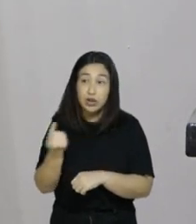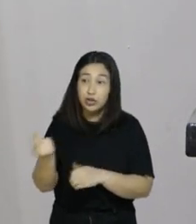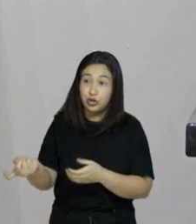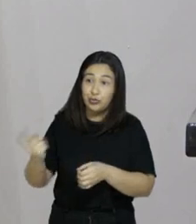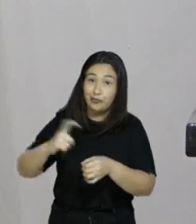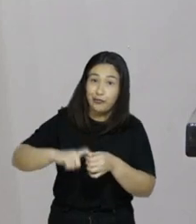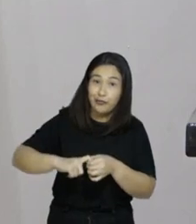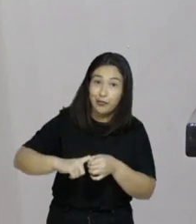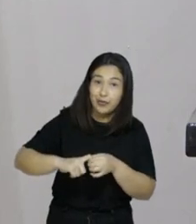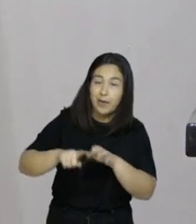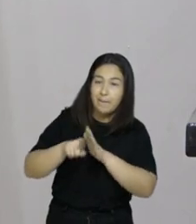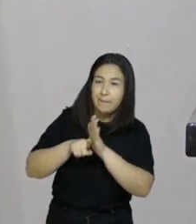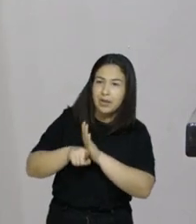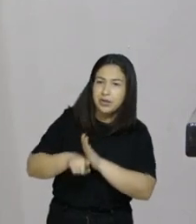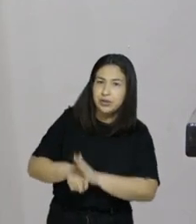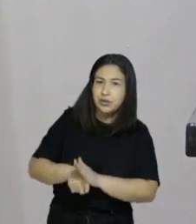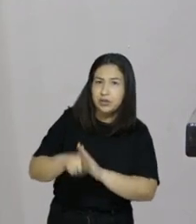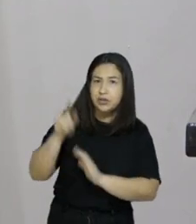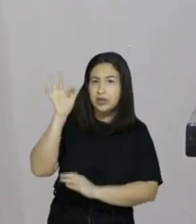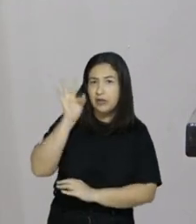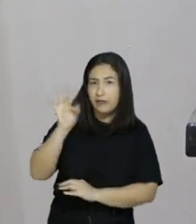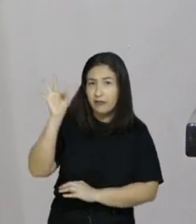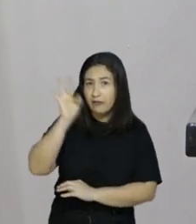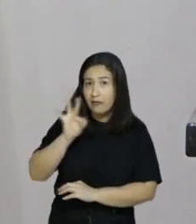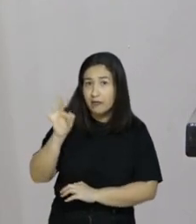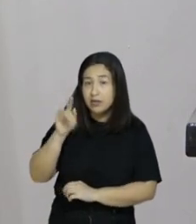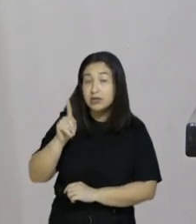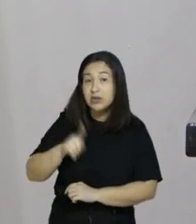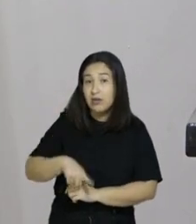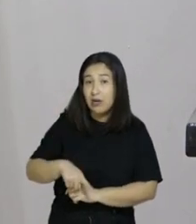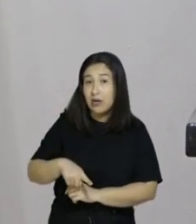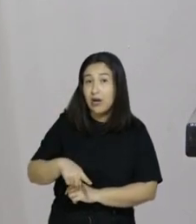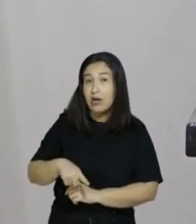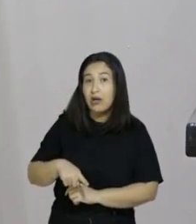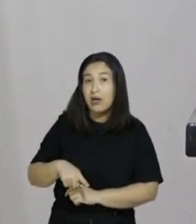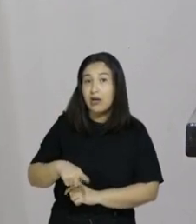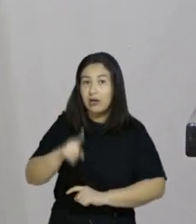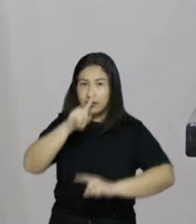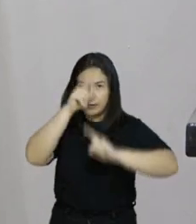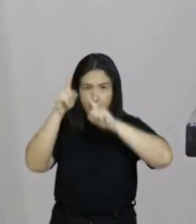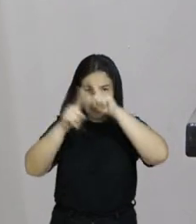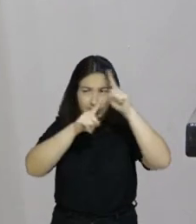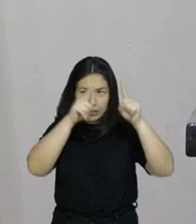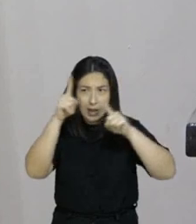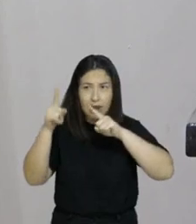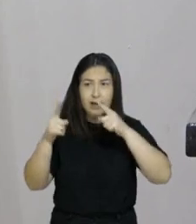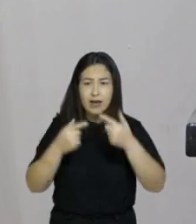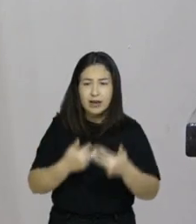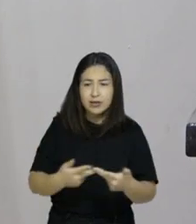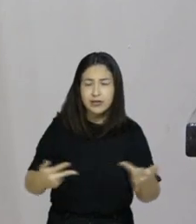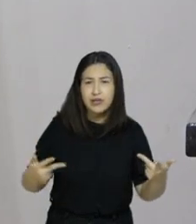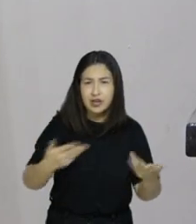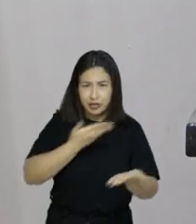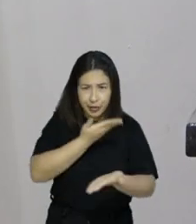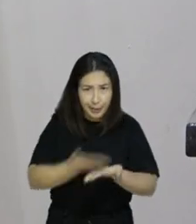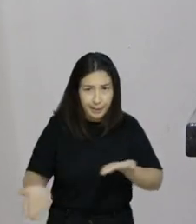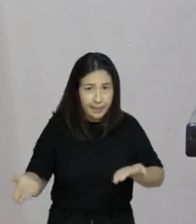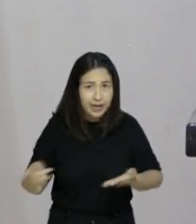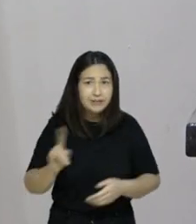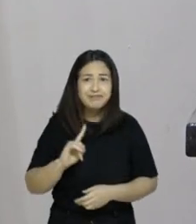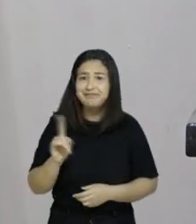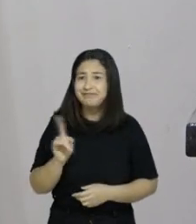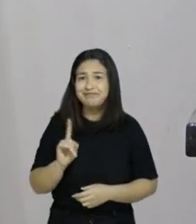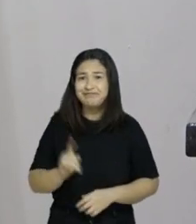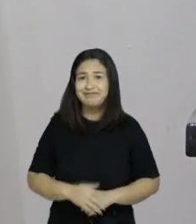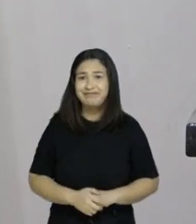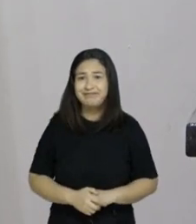pesquisas acadêmicas em Israel viram produtos e serviços inovadores, não se perdem esquecidos em prateleiras nas